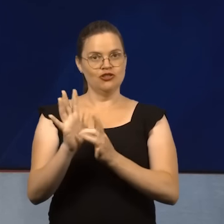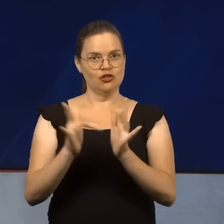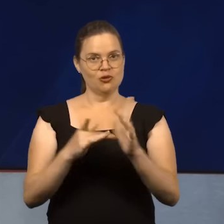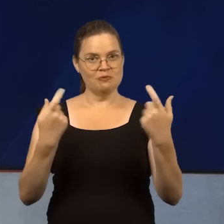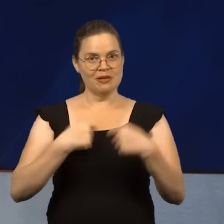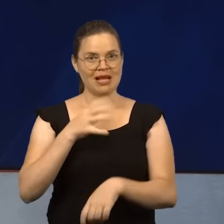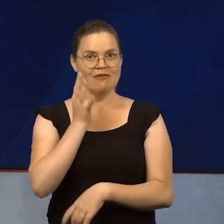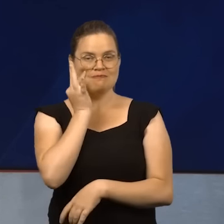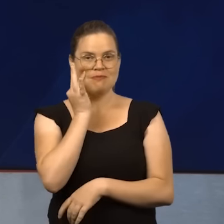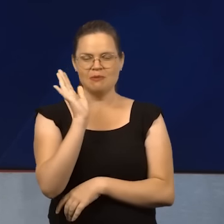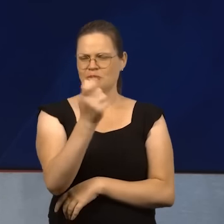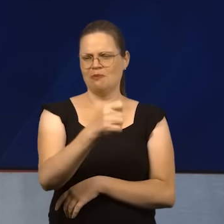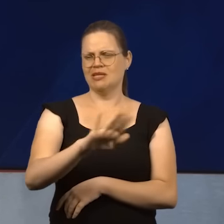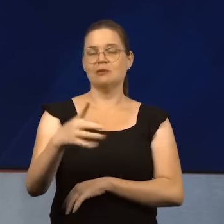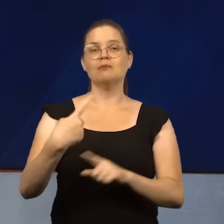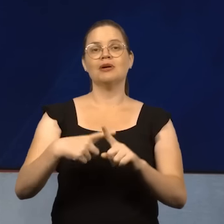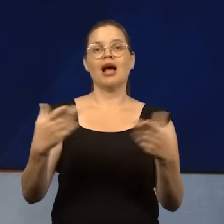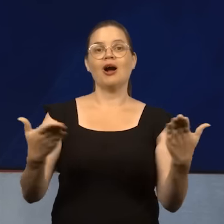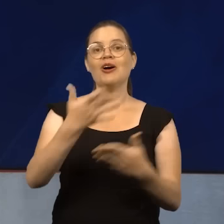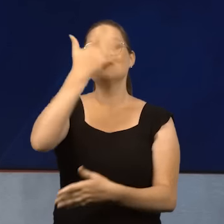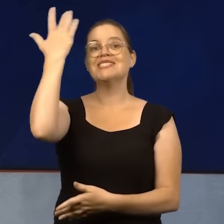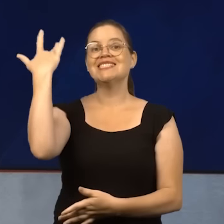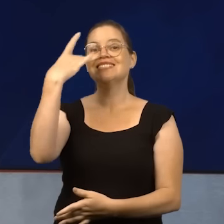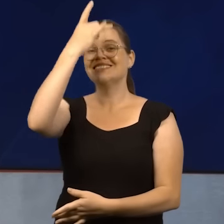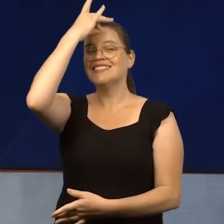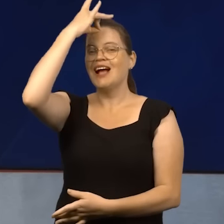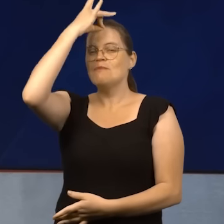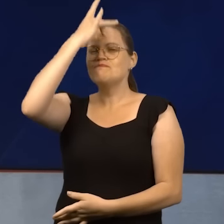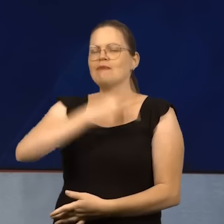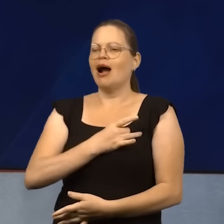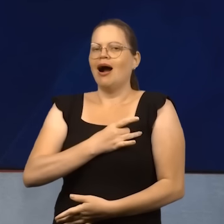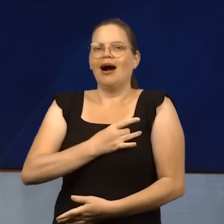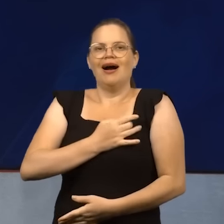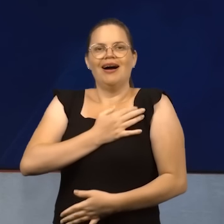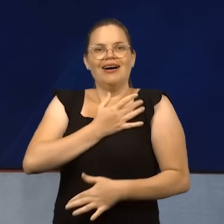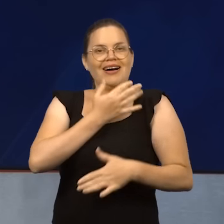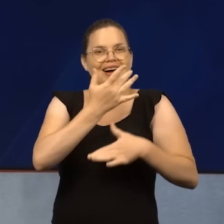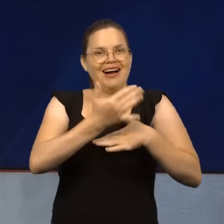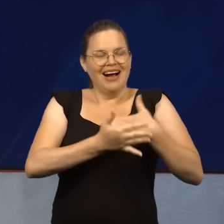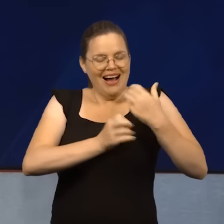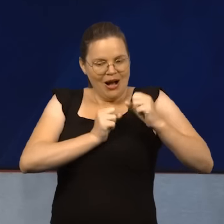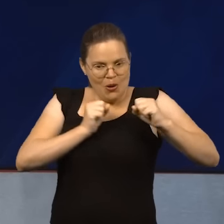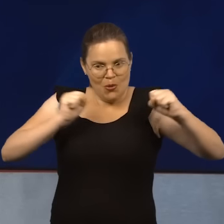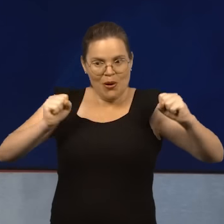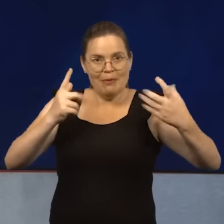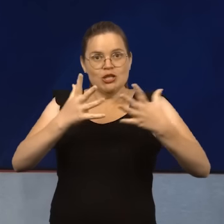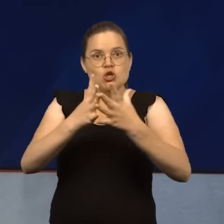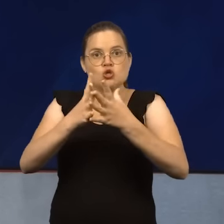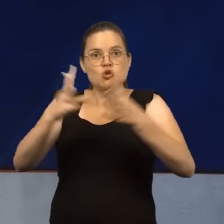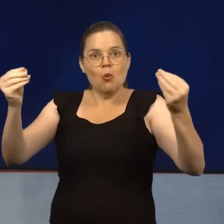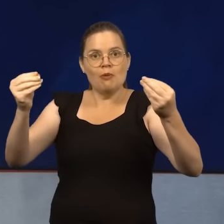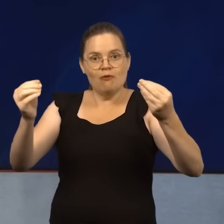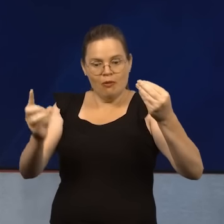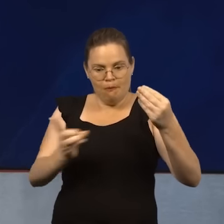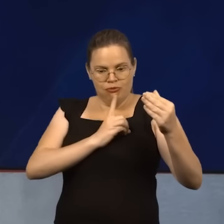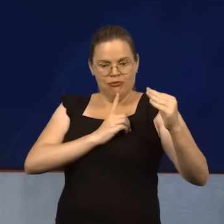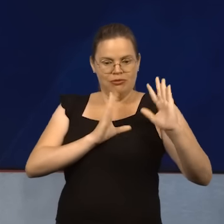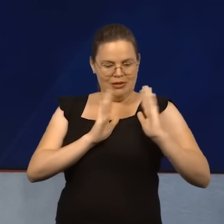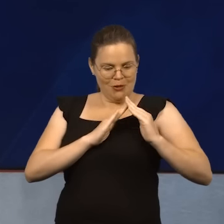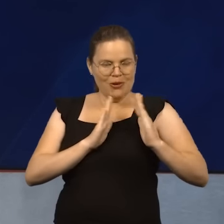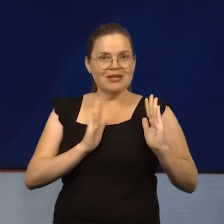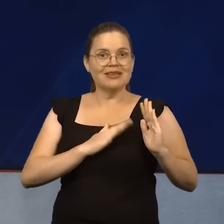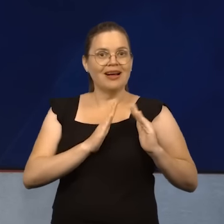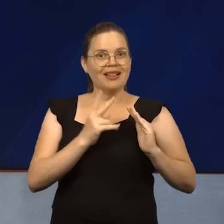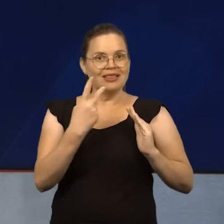homens, porque agora, pelo Espírito Santo, Jesus já estava dentro deles. A ressurreição de Jesus já fora